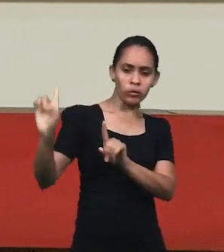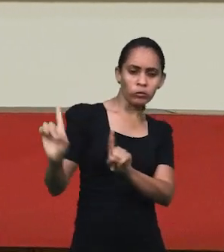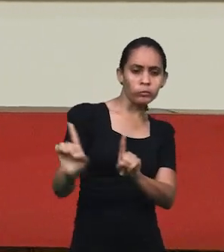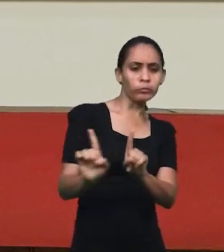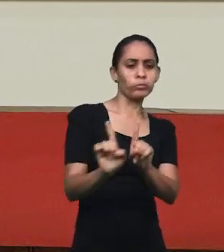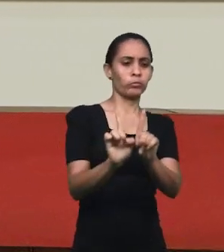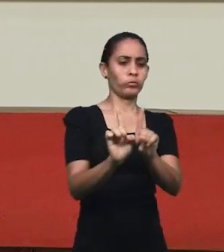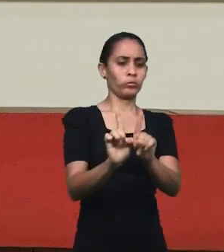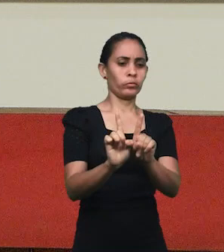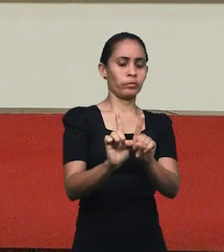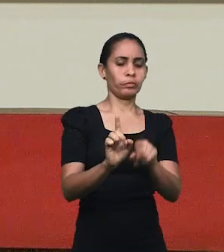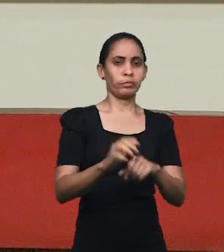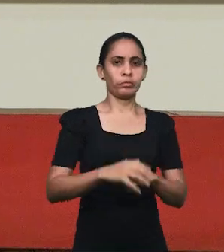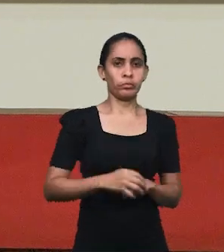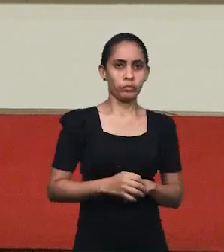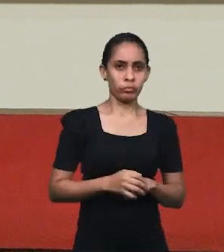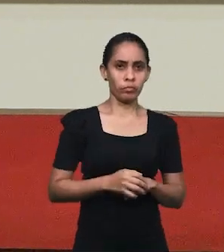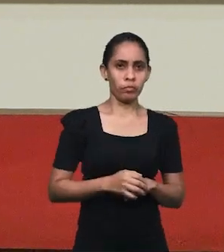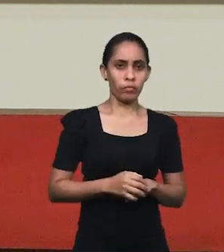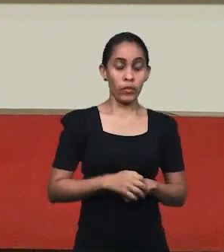Senhor possa entrar junto convosco,